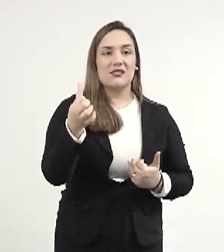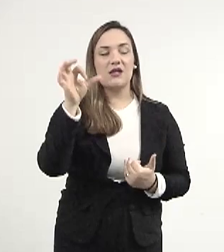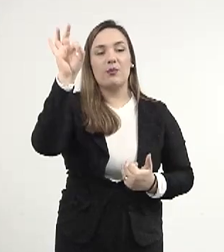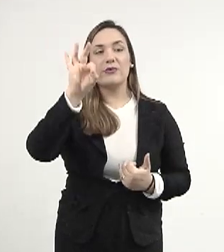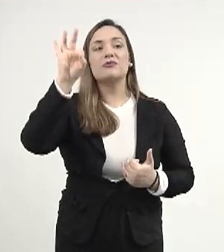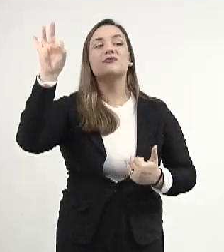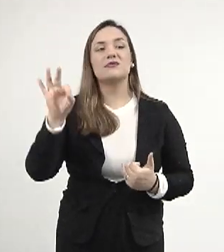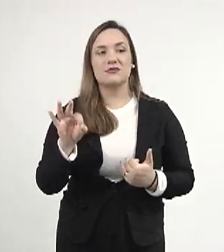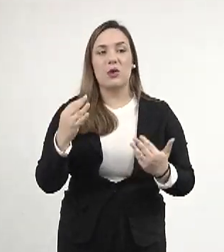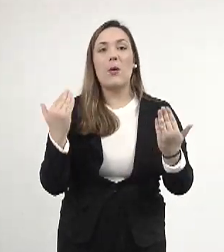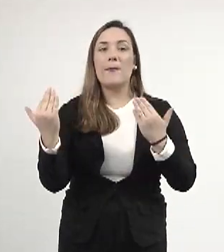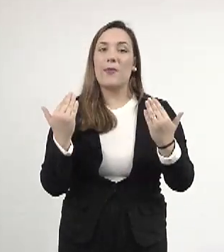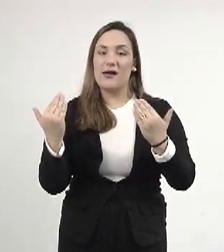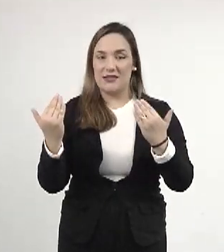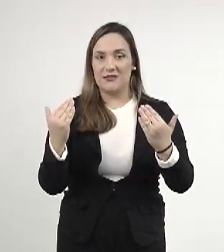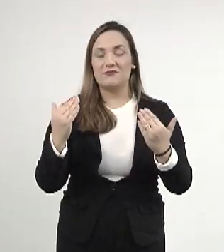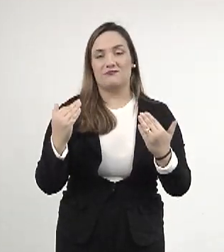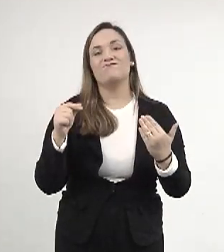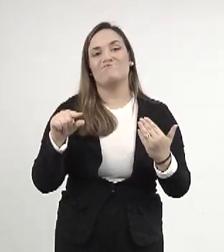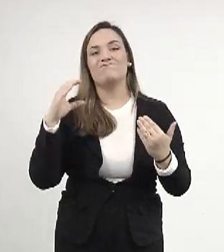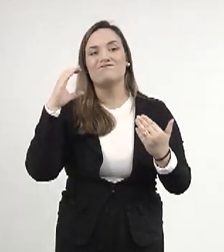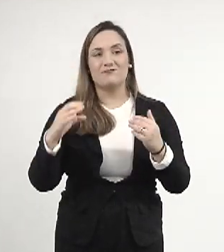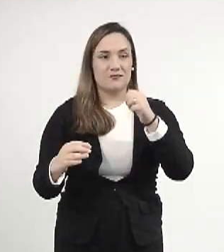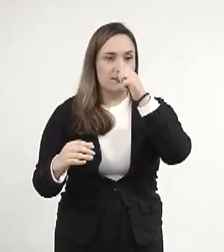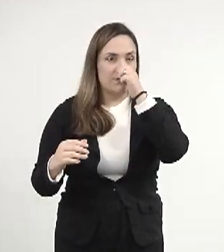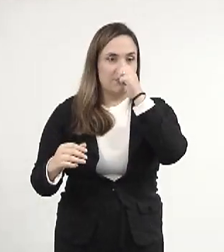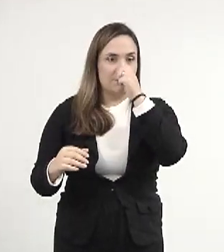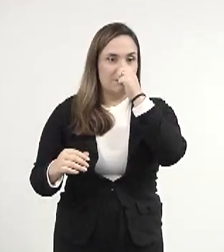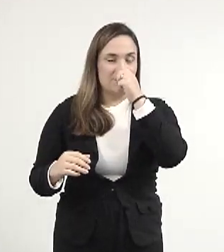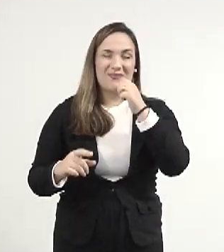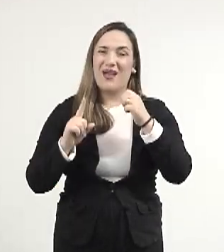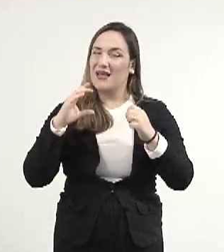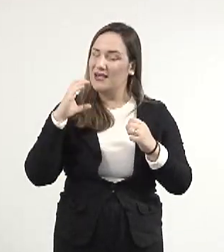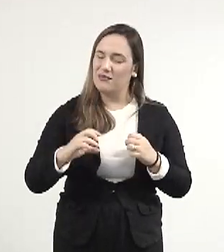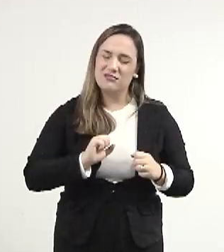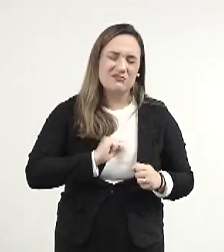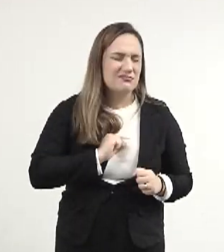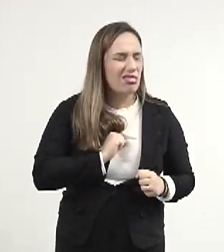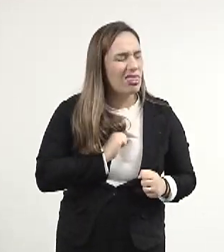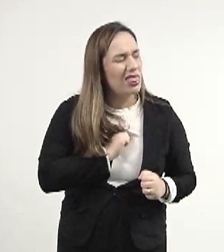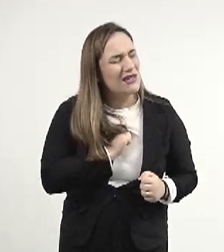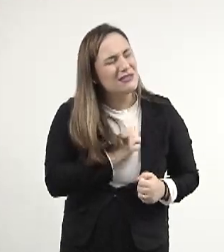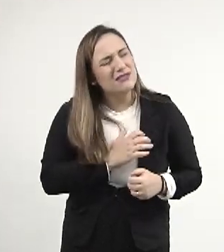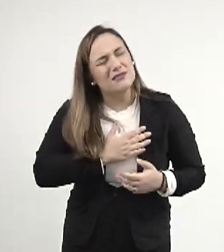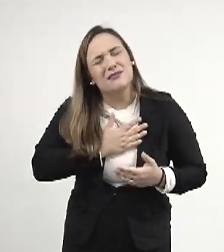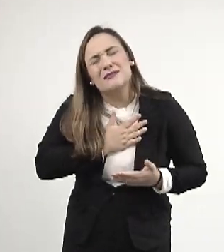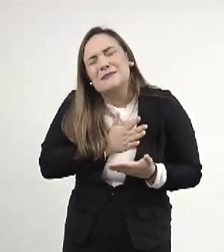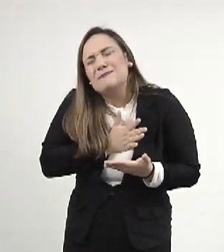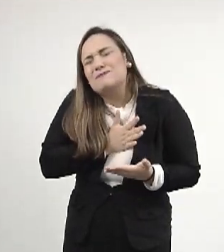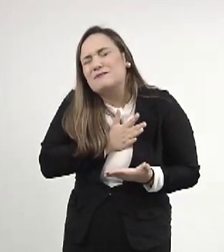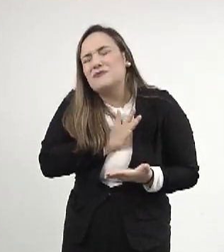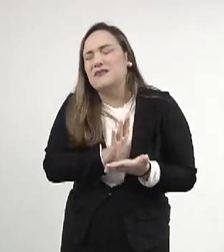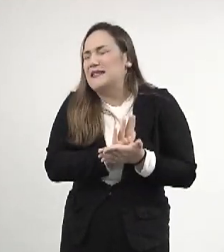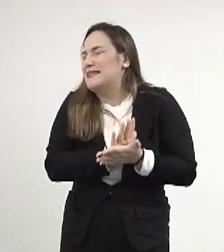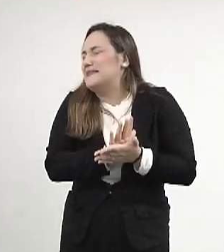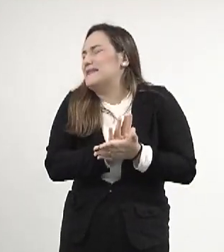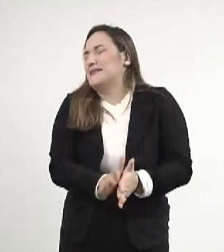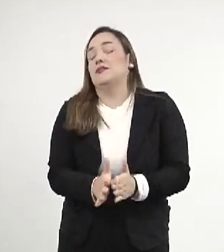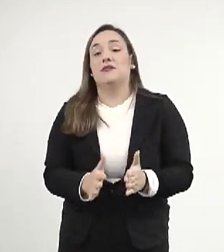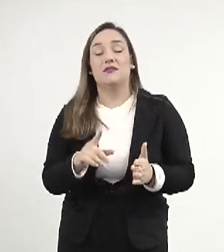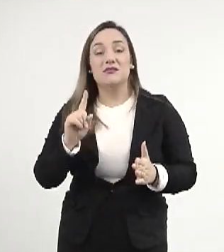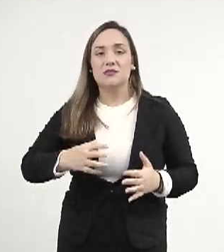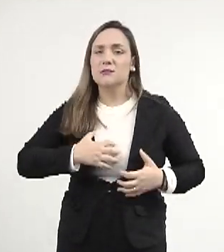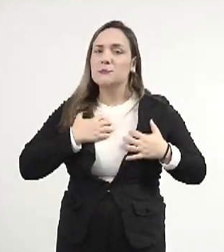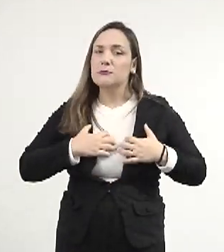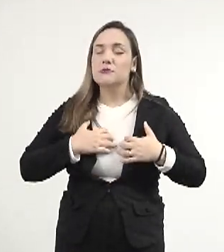9,6% nos índices desse crime, que é um crime nojento, que causa repulsa e indignação, que é